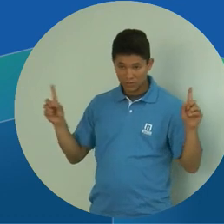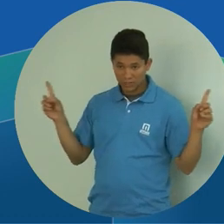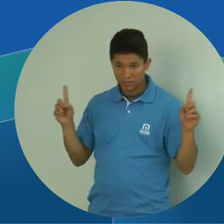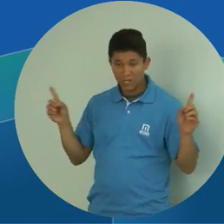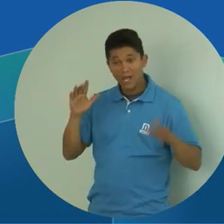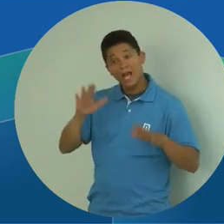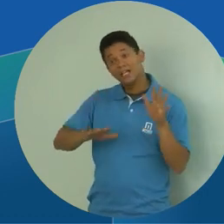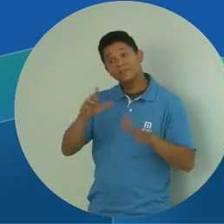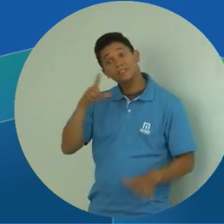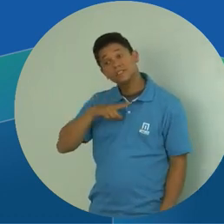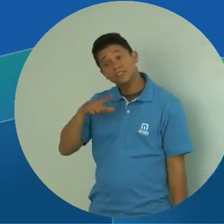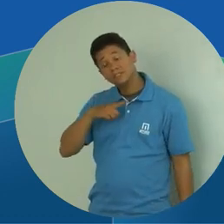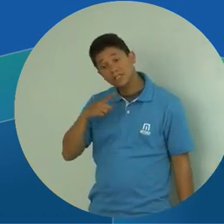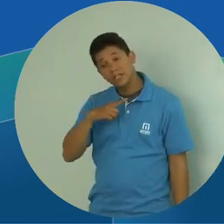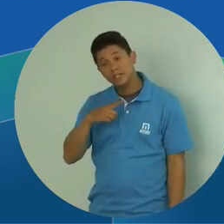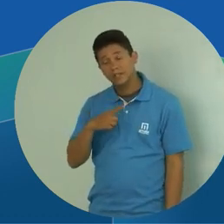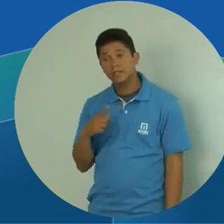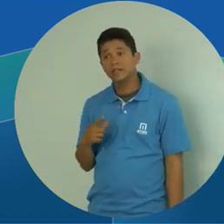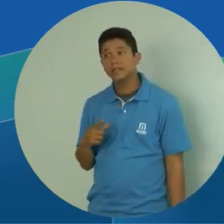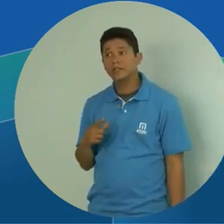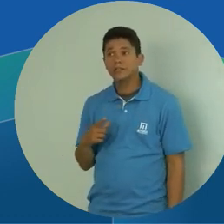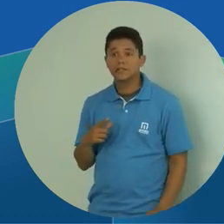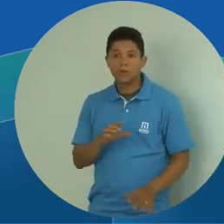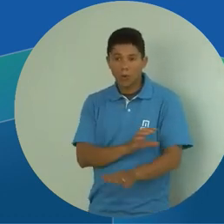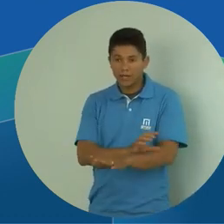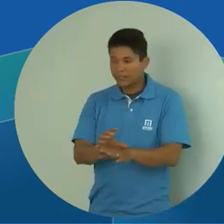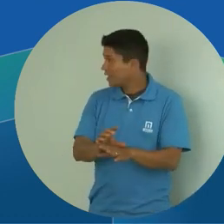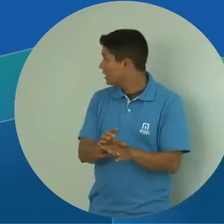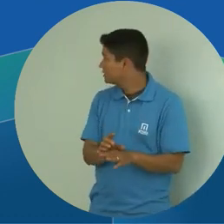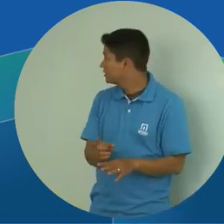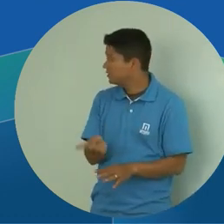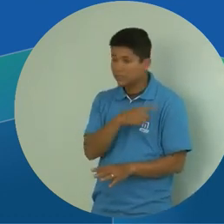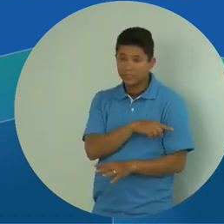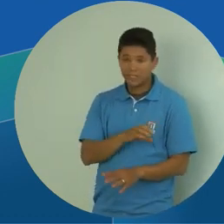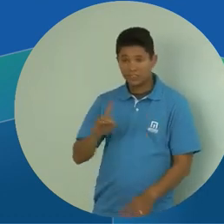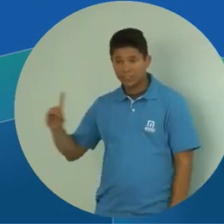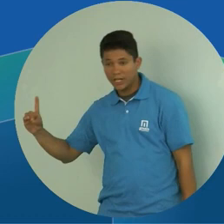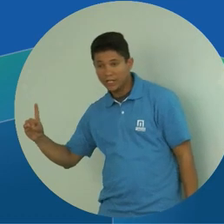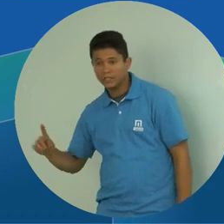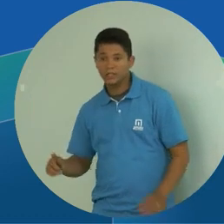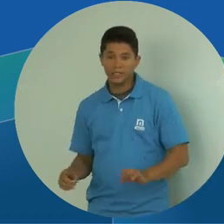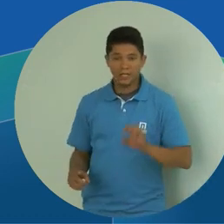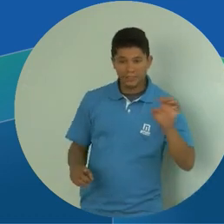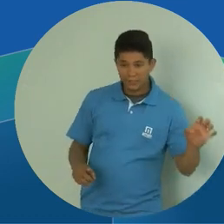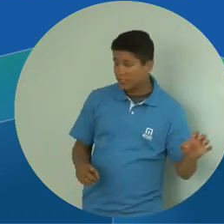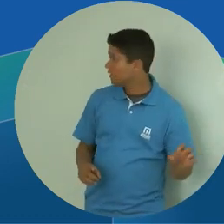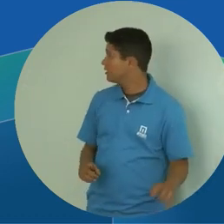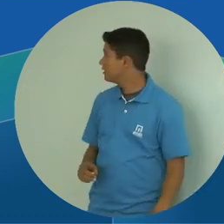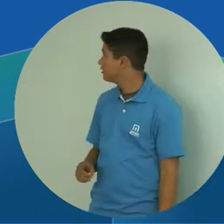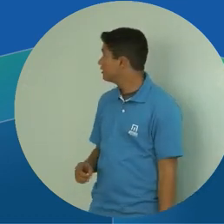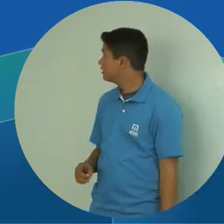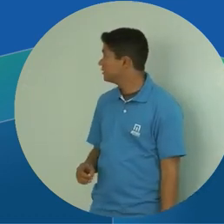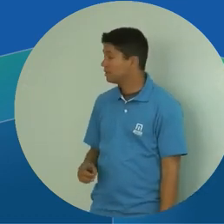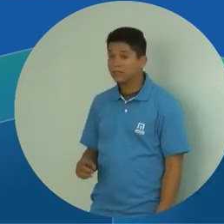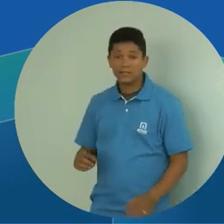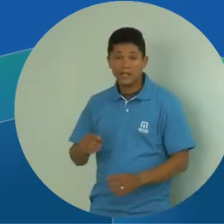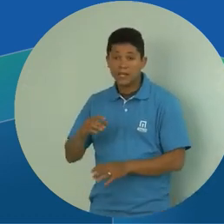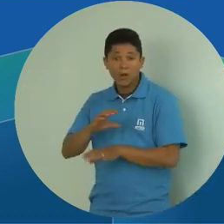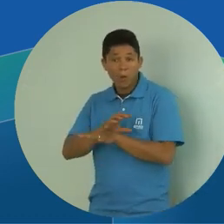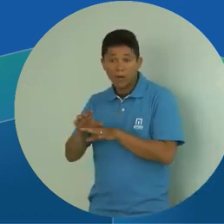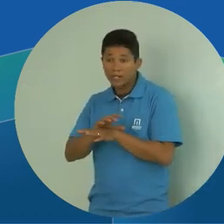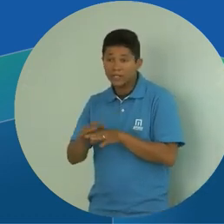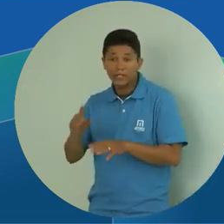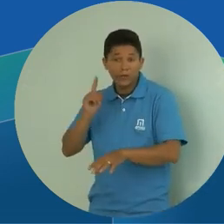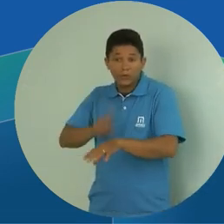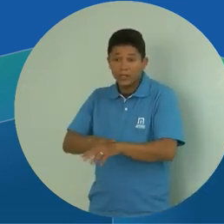às vezes, a gente tinha concretagem aqui na margem direita e tinha na margem esquerda também. Então, era um mix